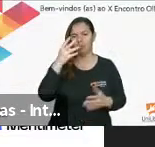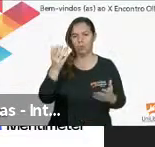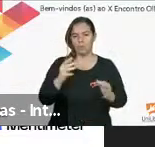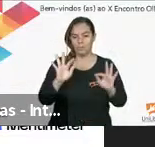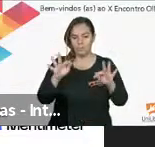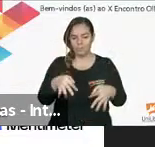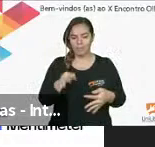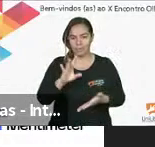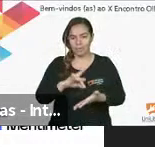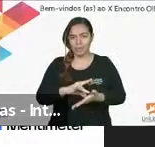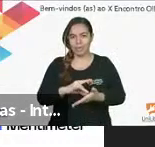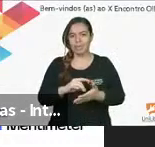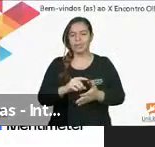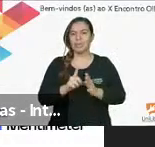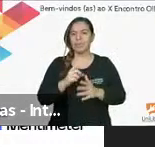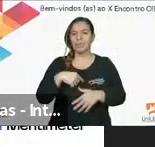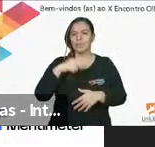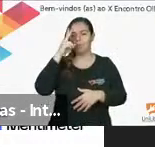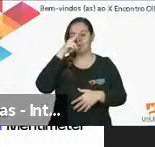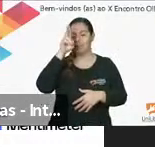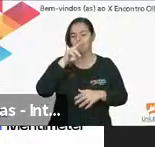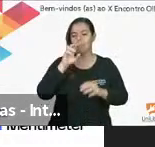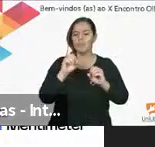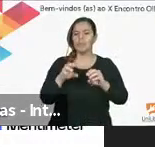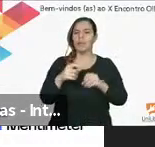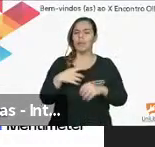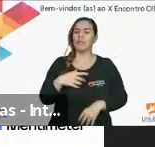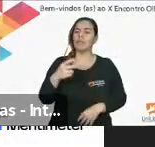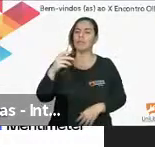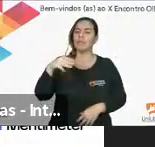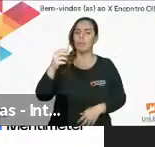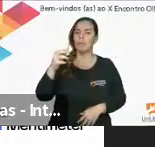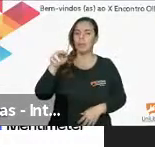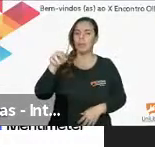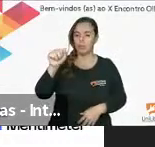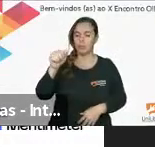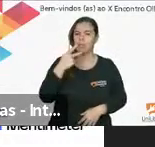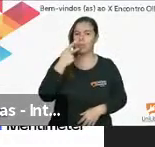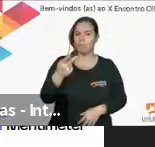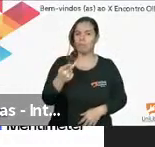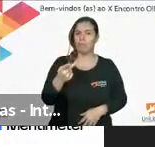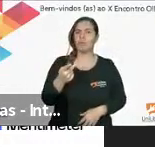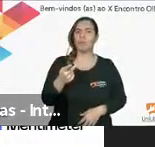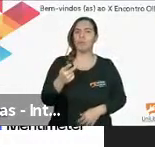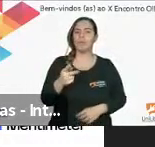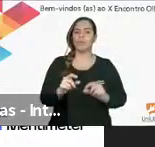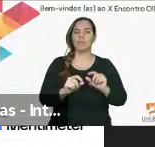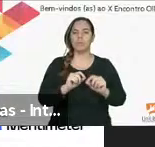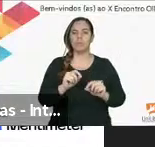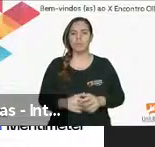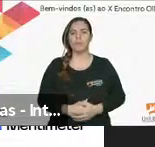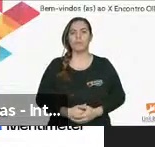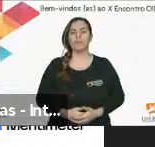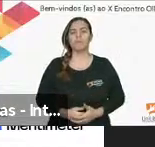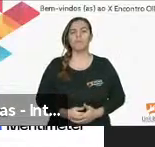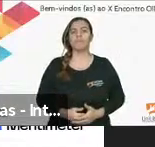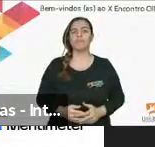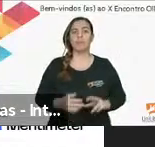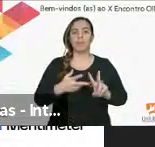mesmo, que eu estava na aula e uma turana falou que os mapuches, no Chile, os índios